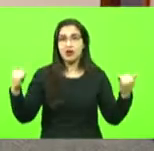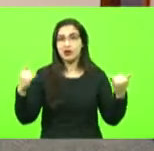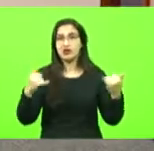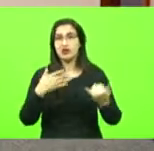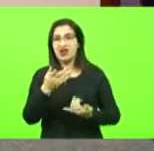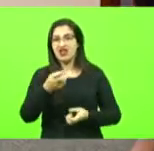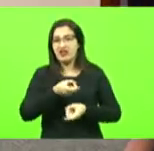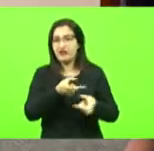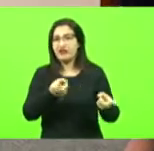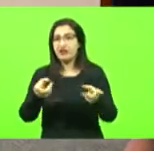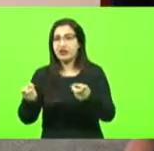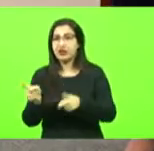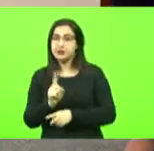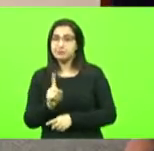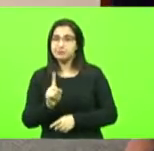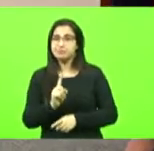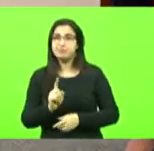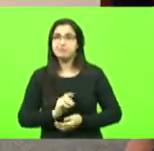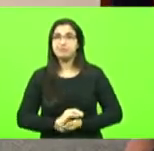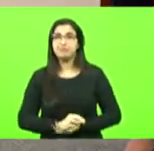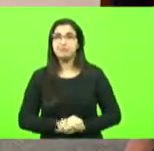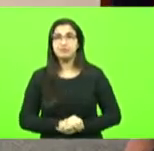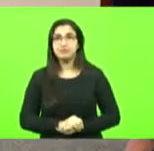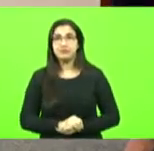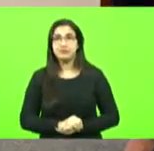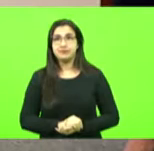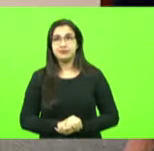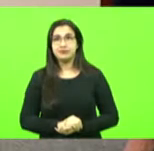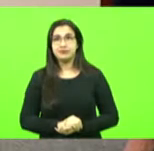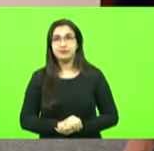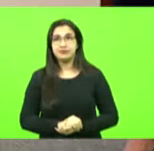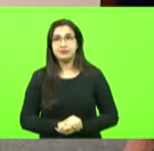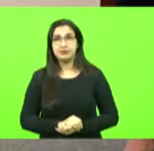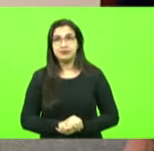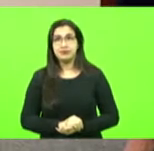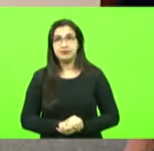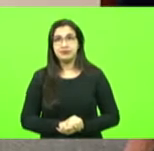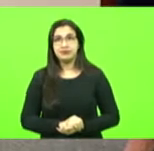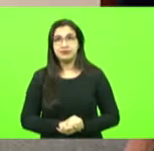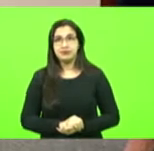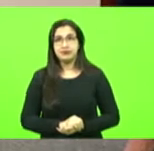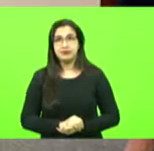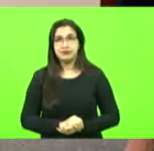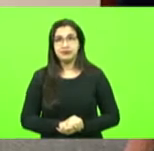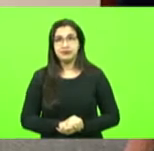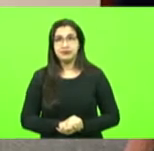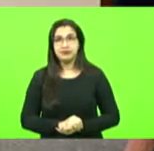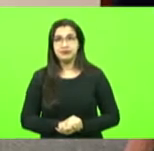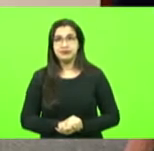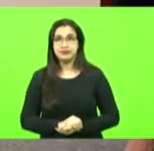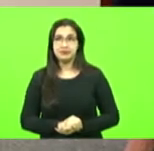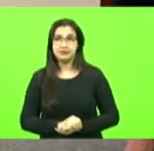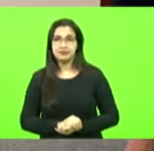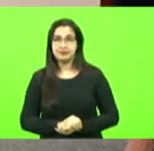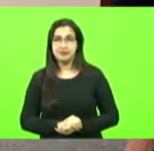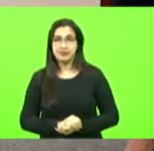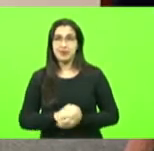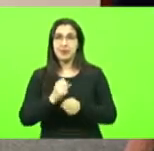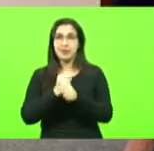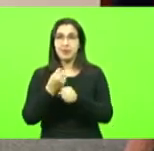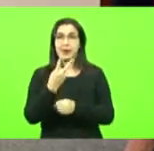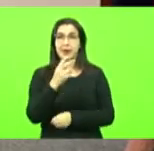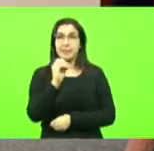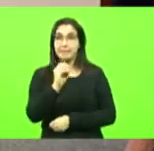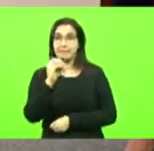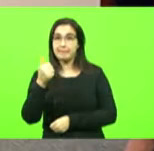mercadorias. Vamos lá? Água e energia não são mercadorias! Em 2010,